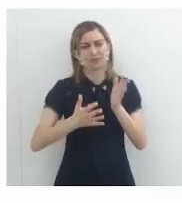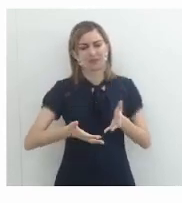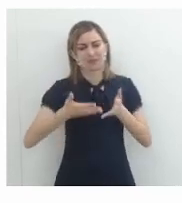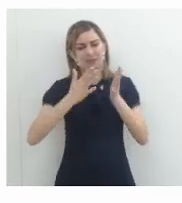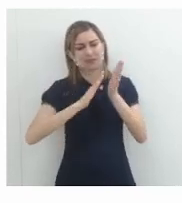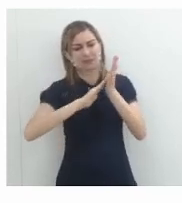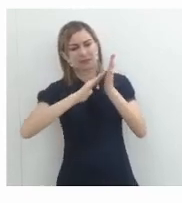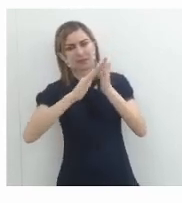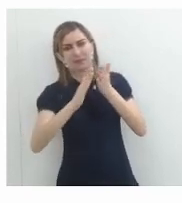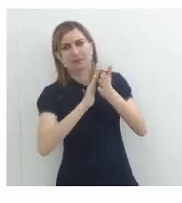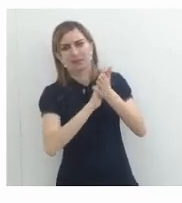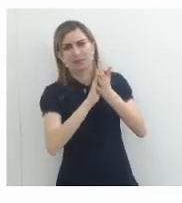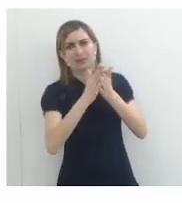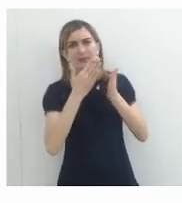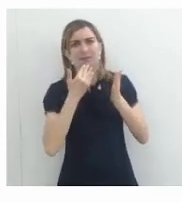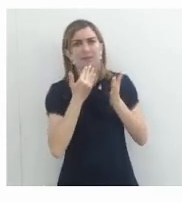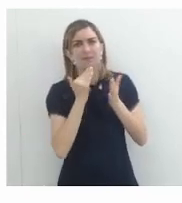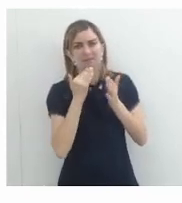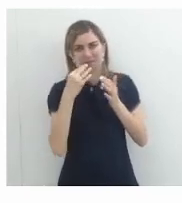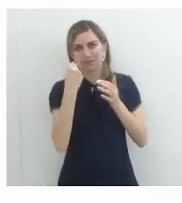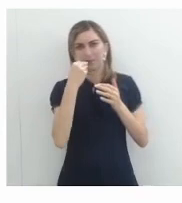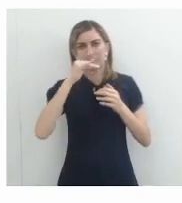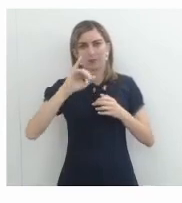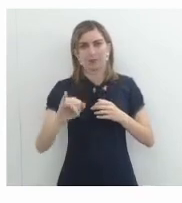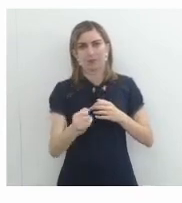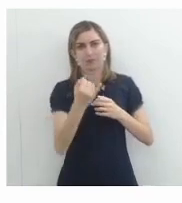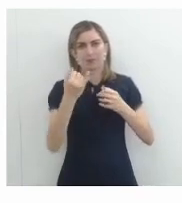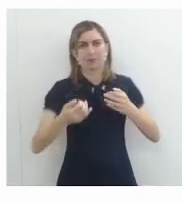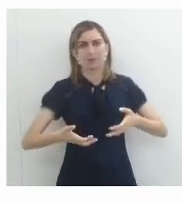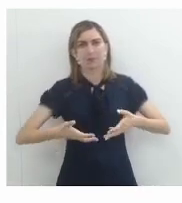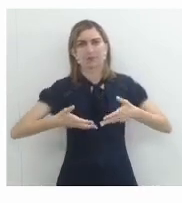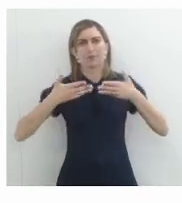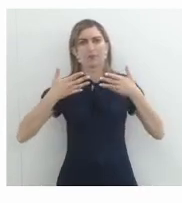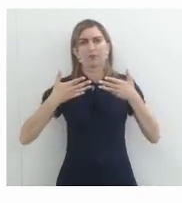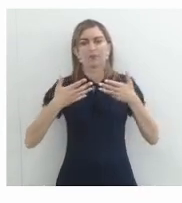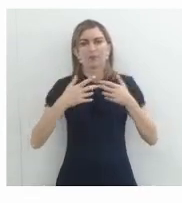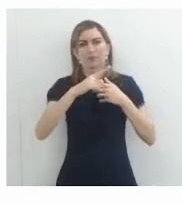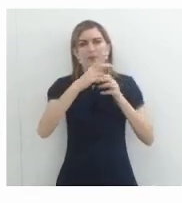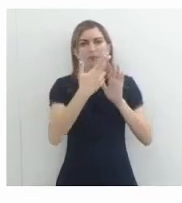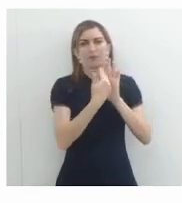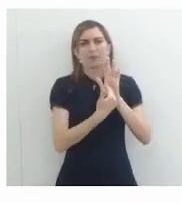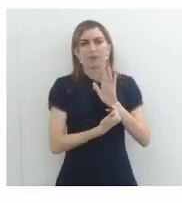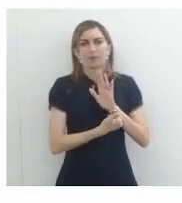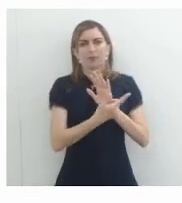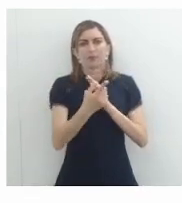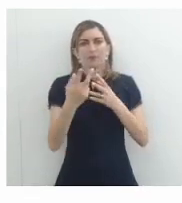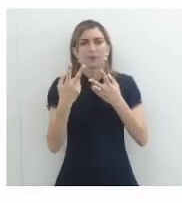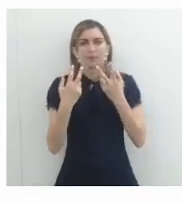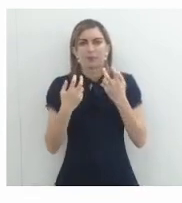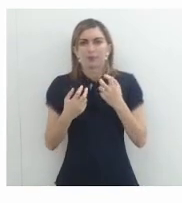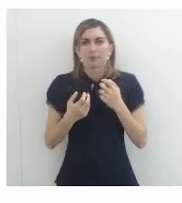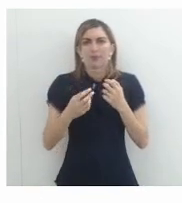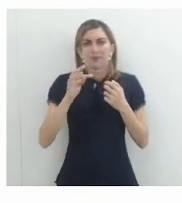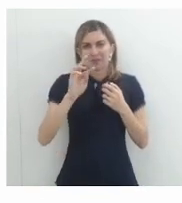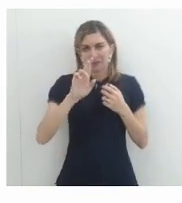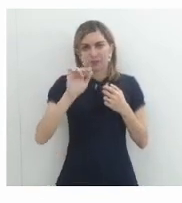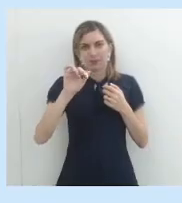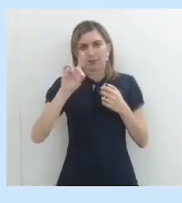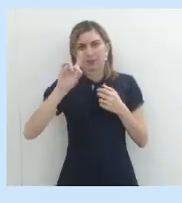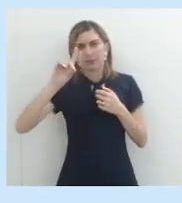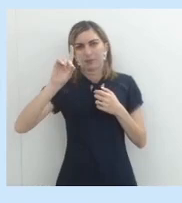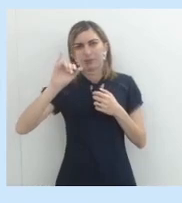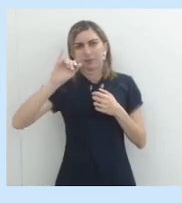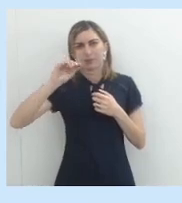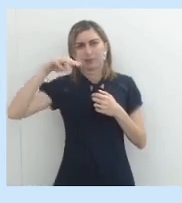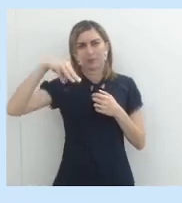das cavernas eram aproveitadas para dar volume às figuras, ou seja, impressão de tridimensionalidade. Então, quando